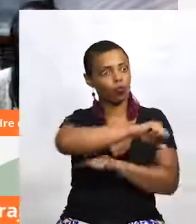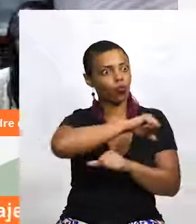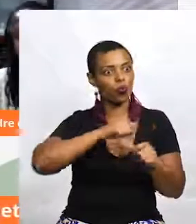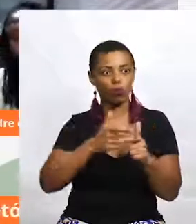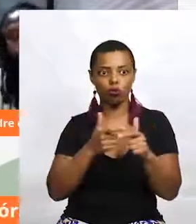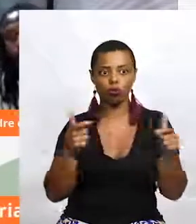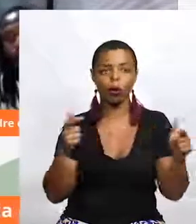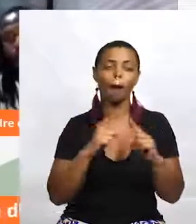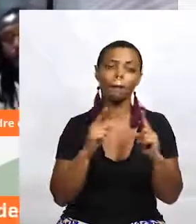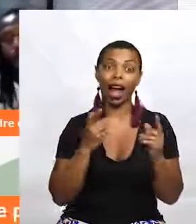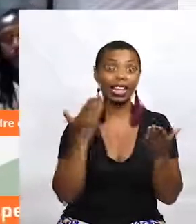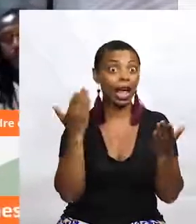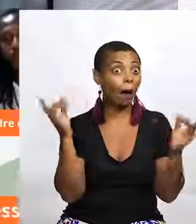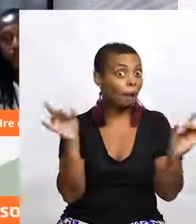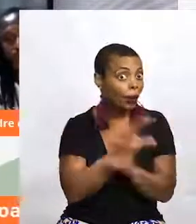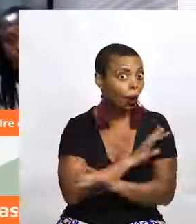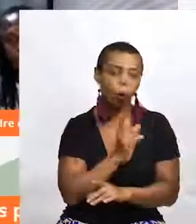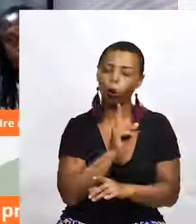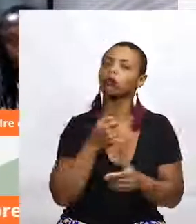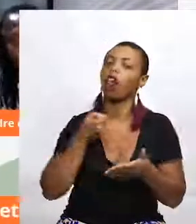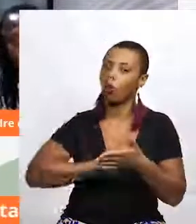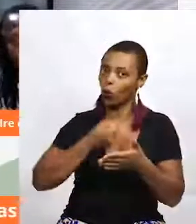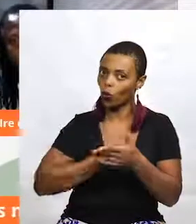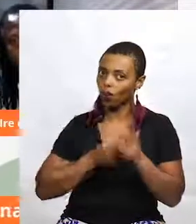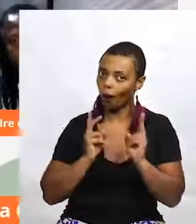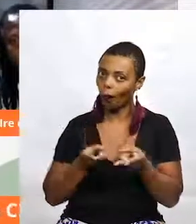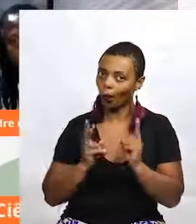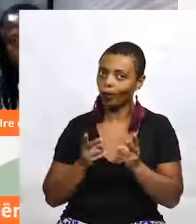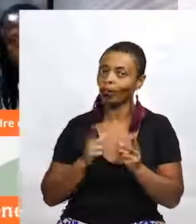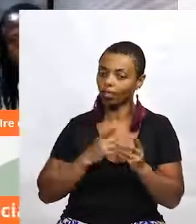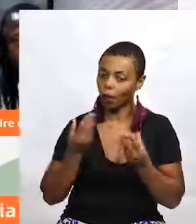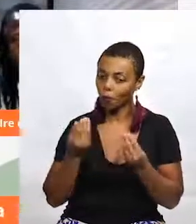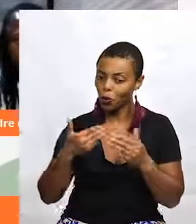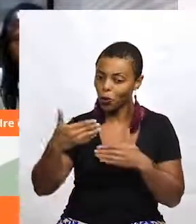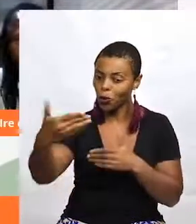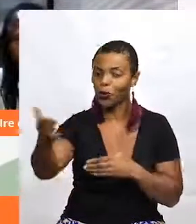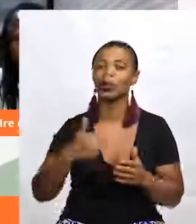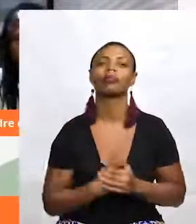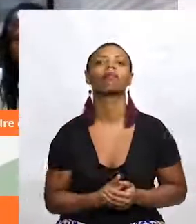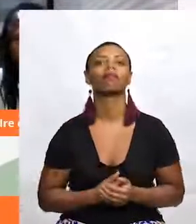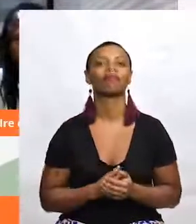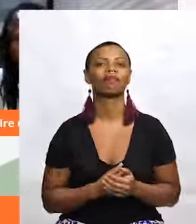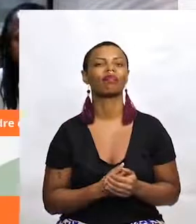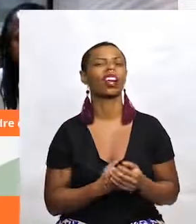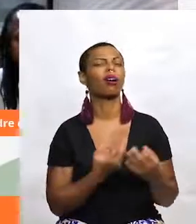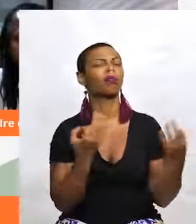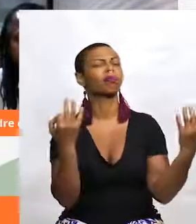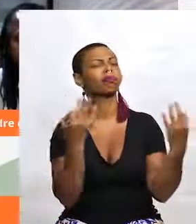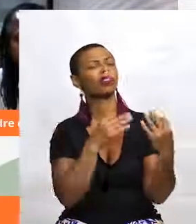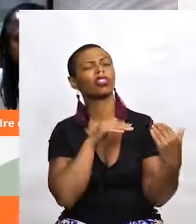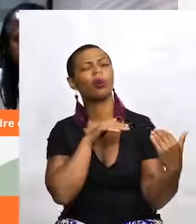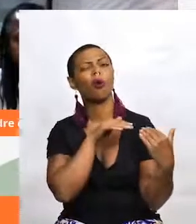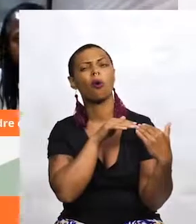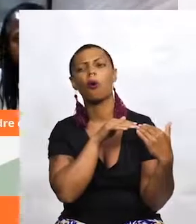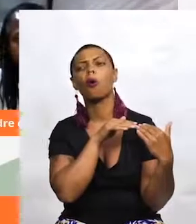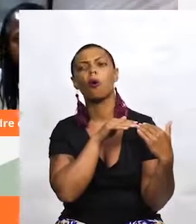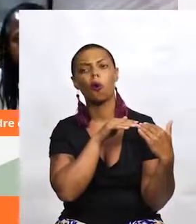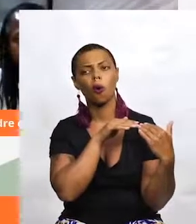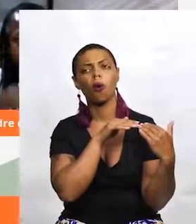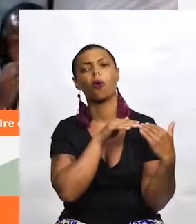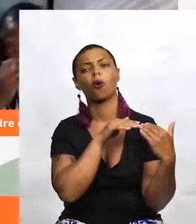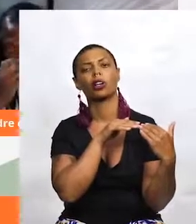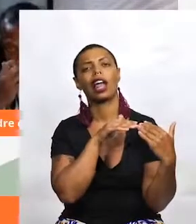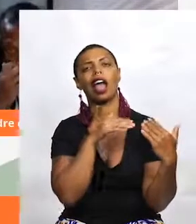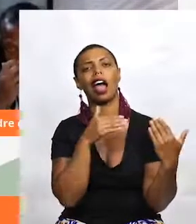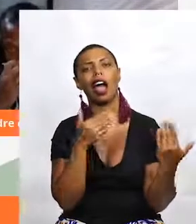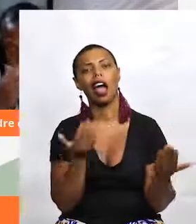da história e não é o fim da luta, tem muita luta a ser travada adiante também. Perfeito, eu concordo plenamente com você, e aí tem